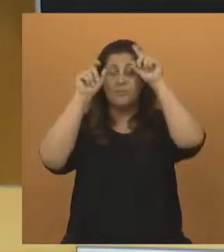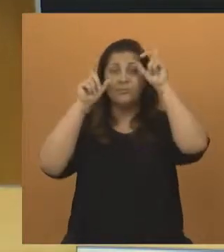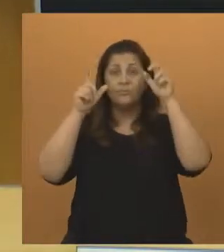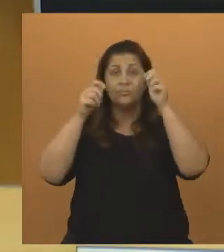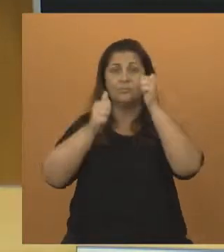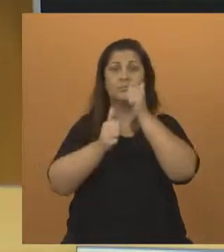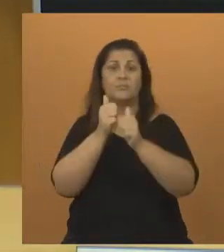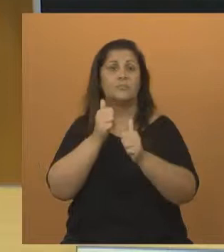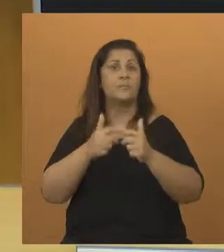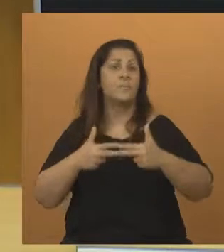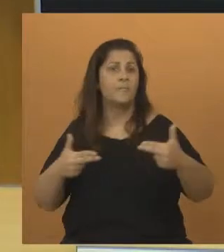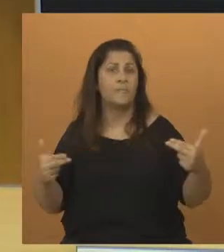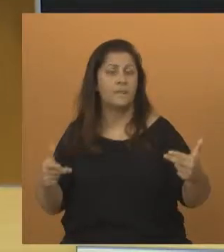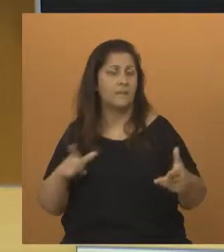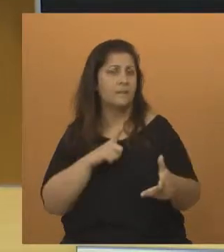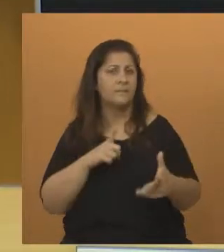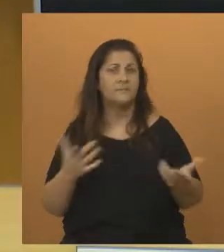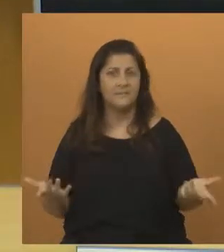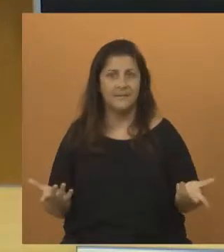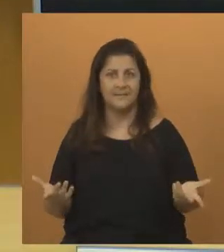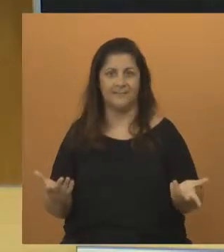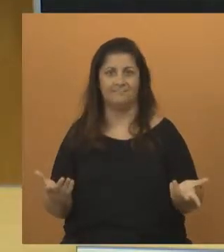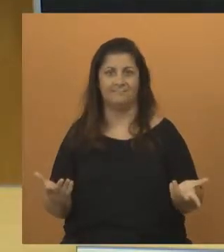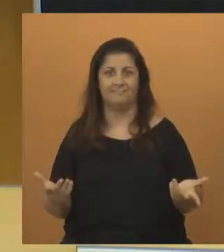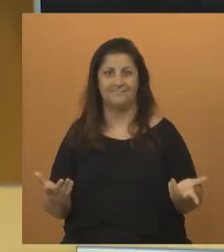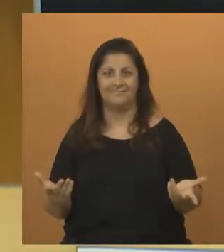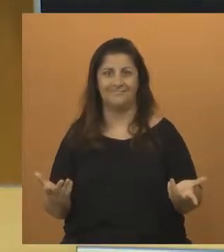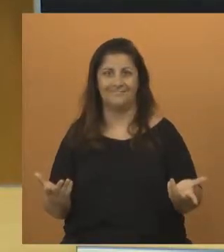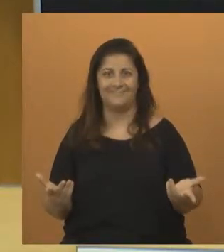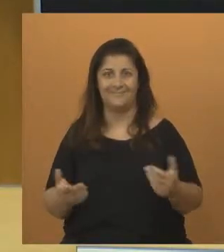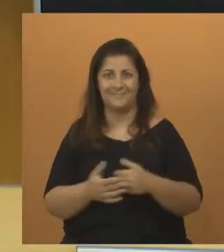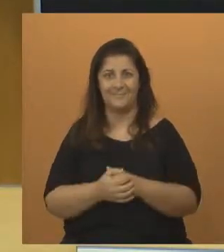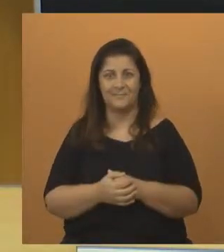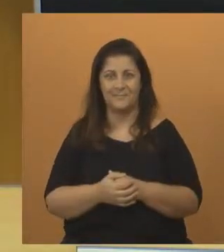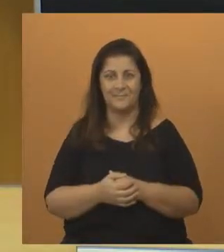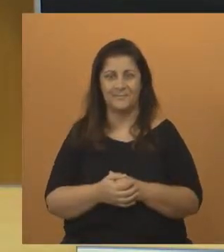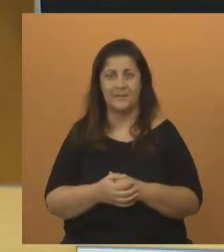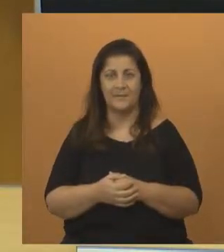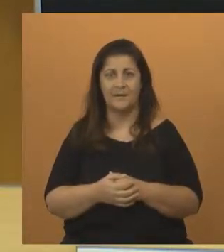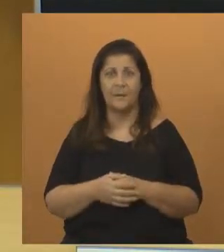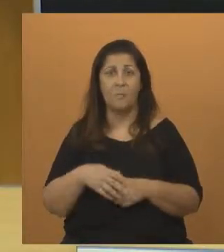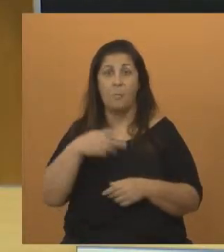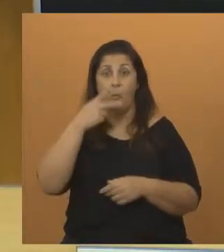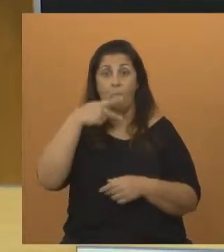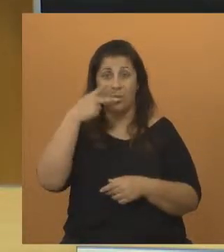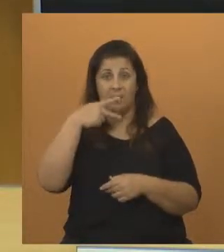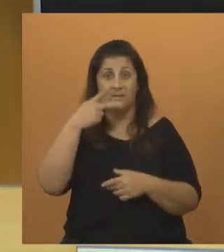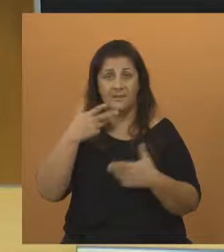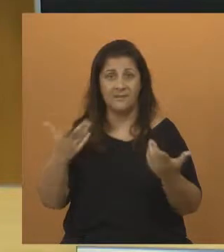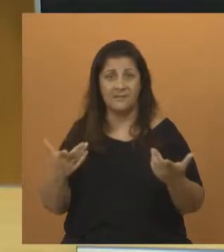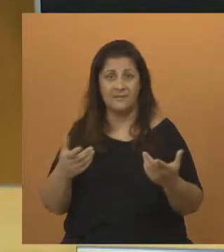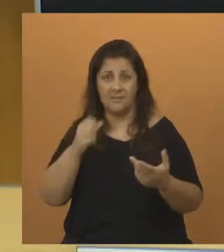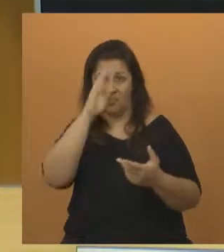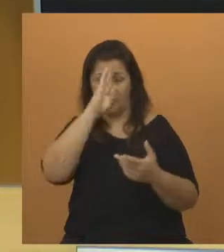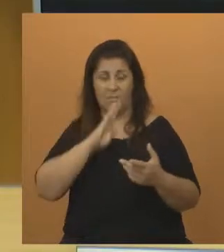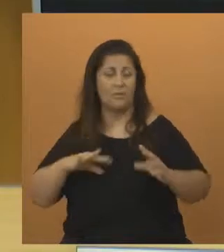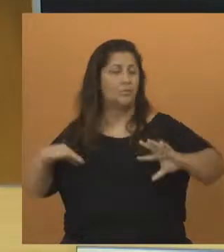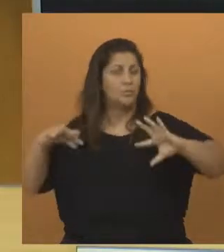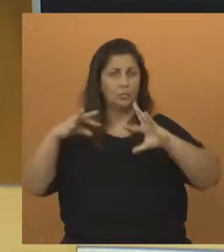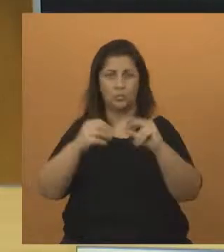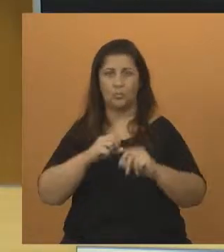esporte têm como missão enquanto política pública com a nossa juventude e com todas as